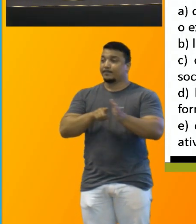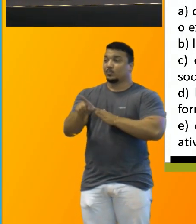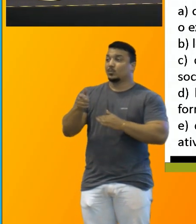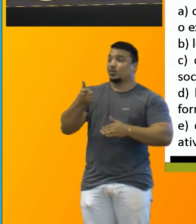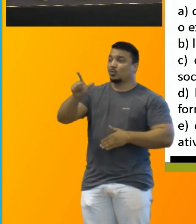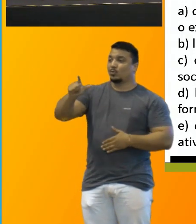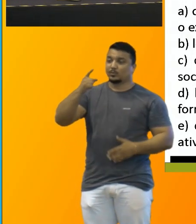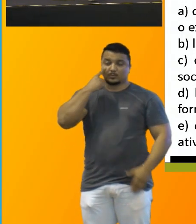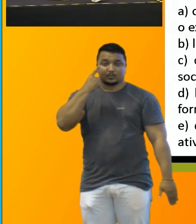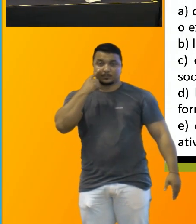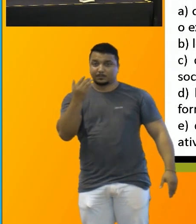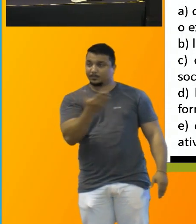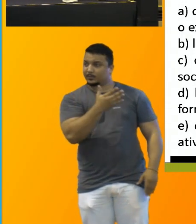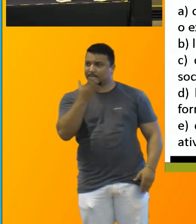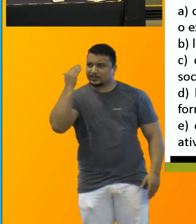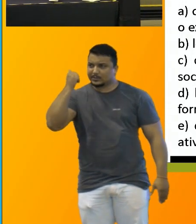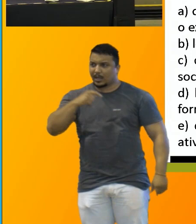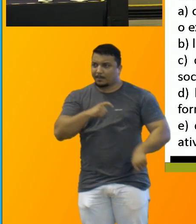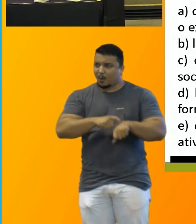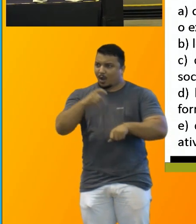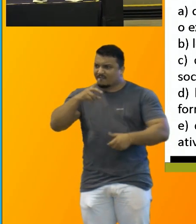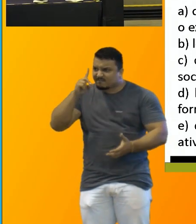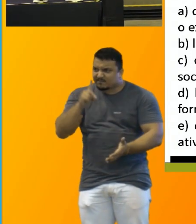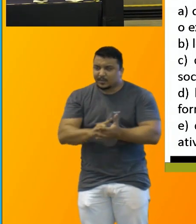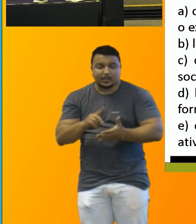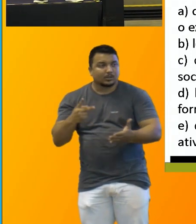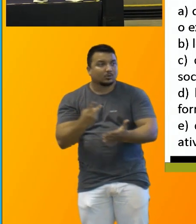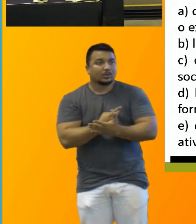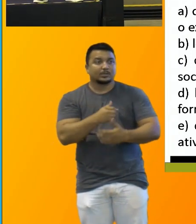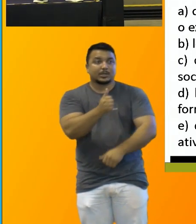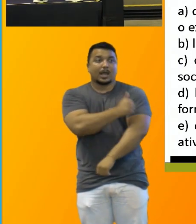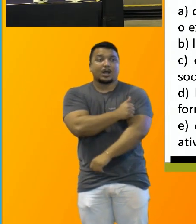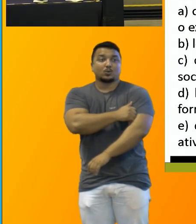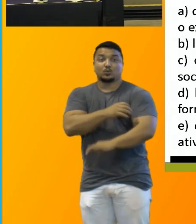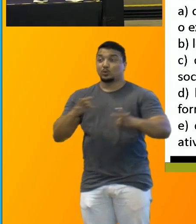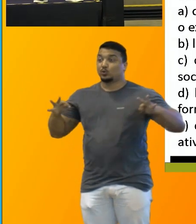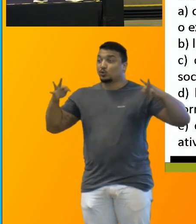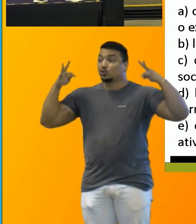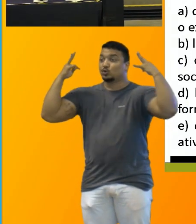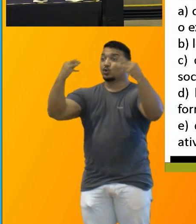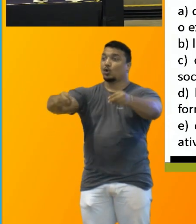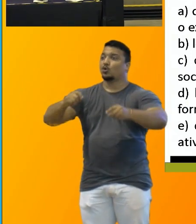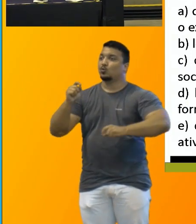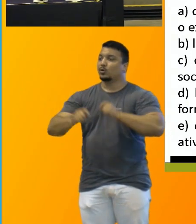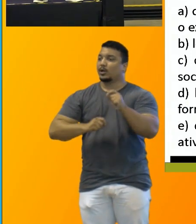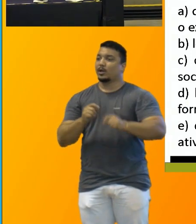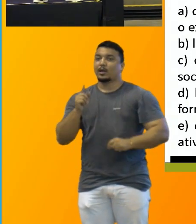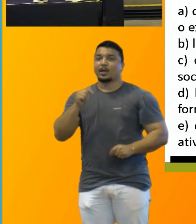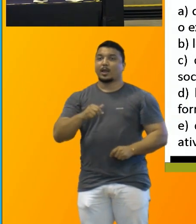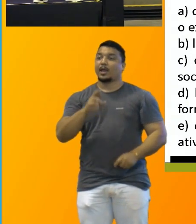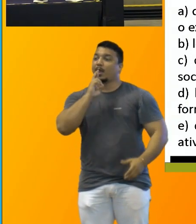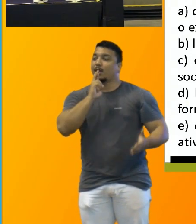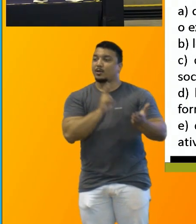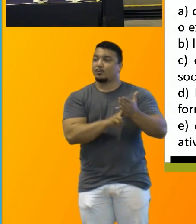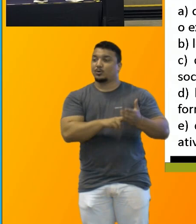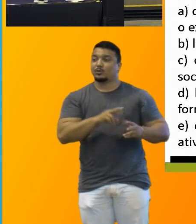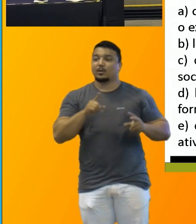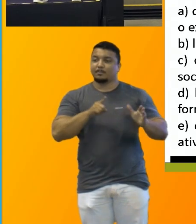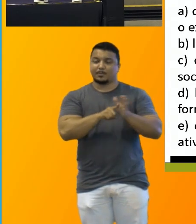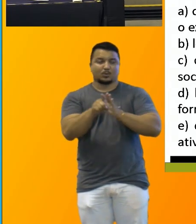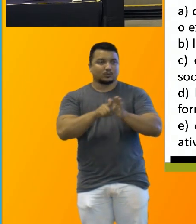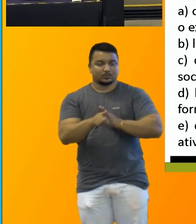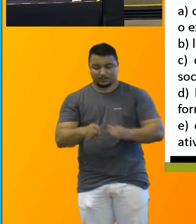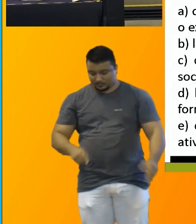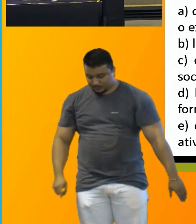questão. Ei, você sabe qual é a hora da verdade de todo aluno, de toda aluna? é a hora de resolver